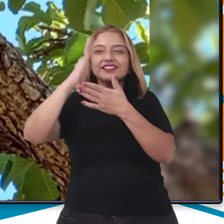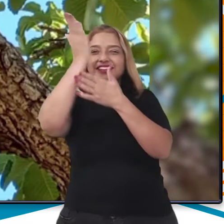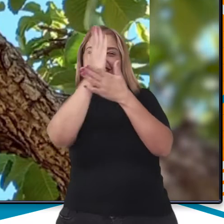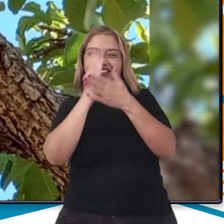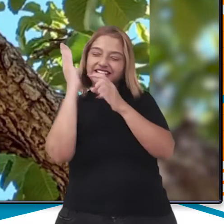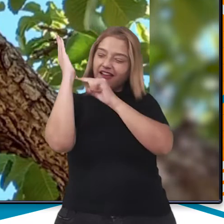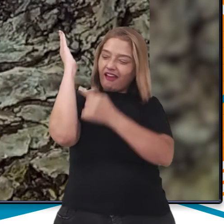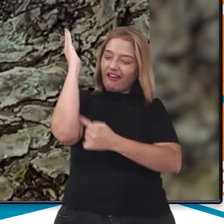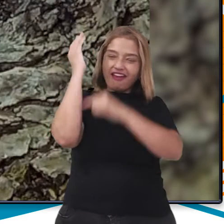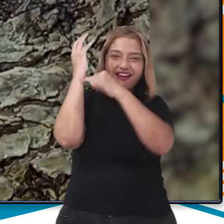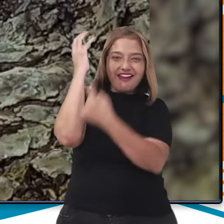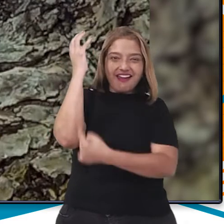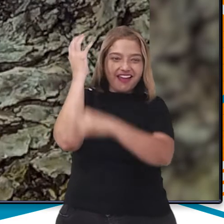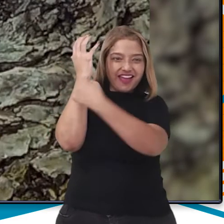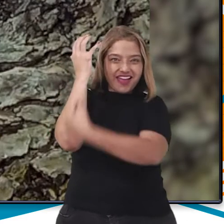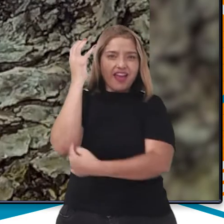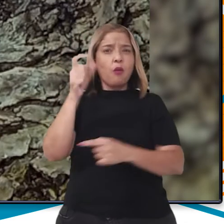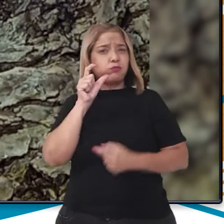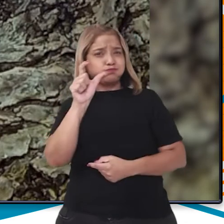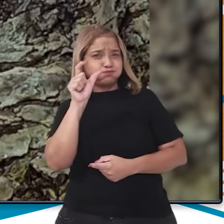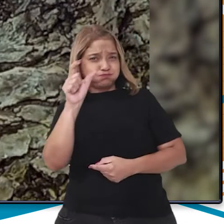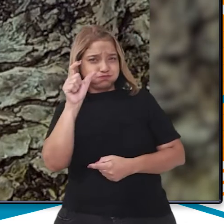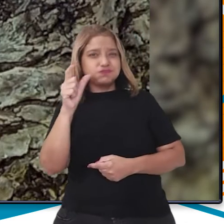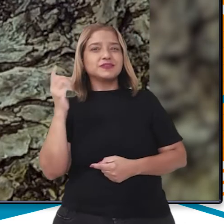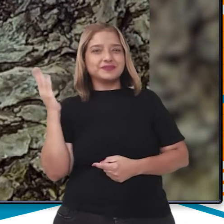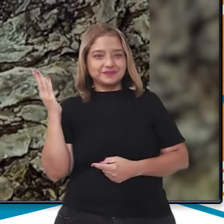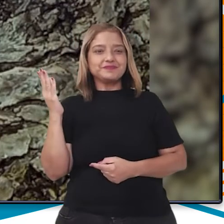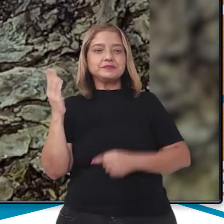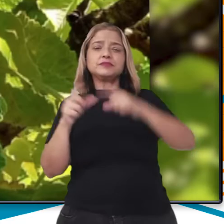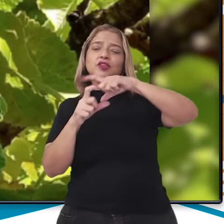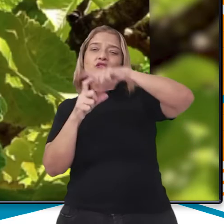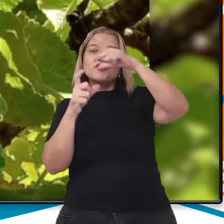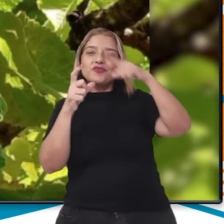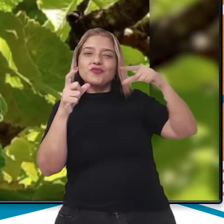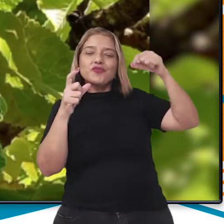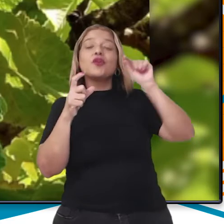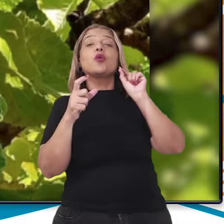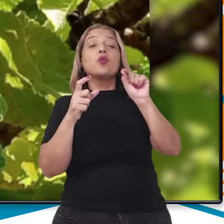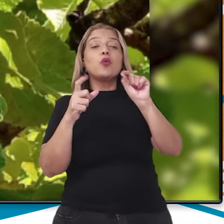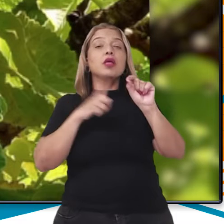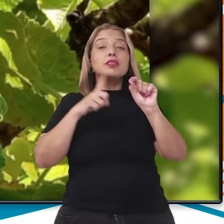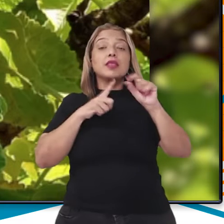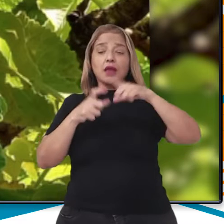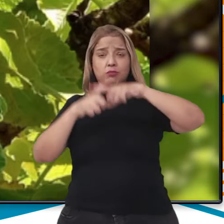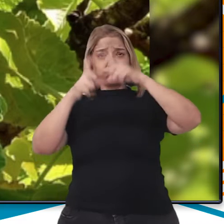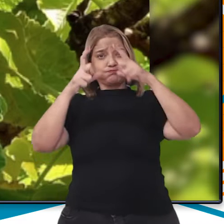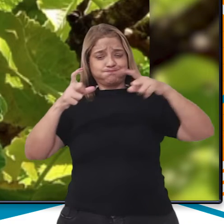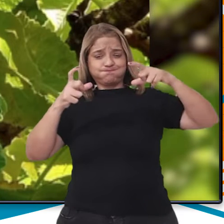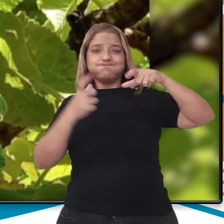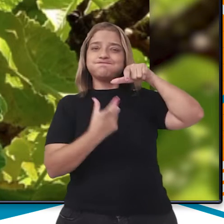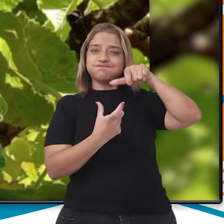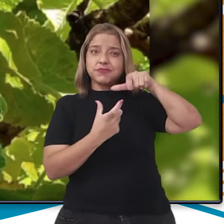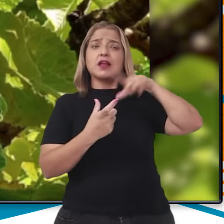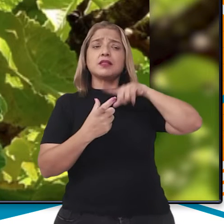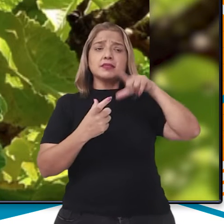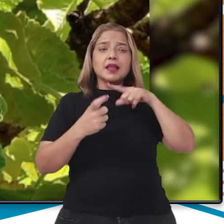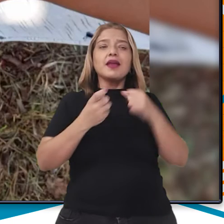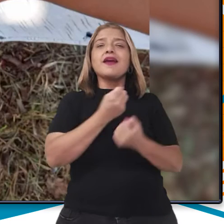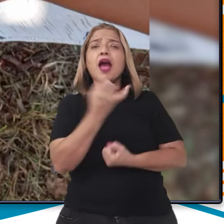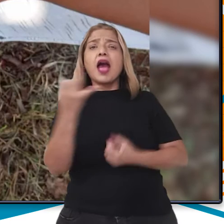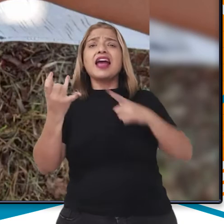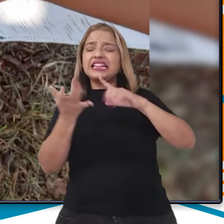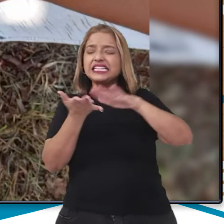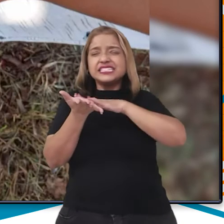trincada, rachada, trincada e grossa. As folhas são folhas largas e